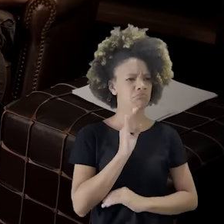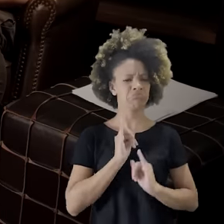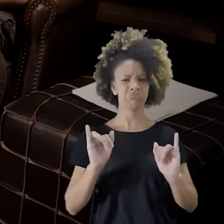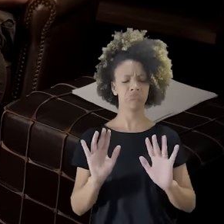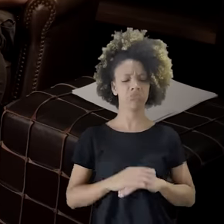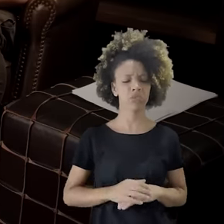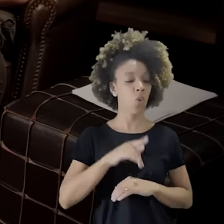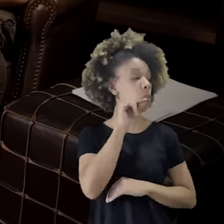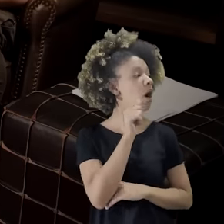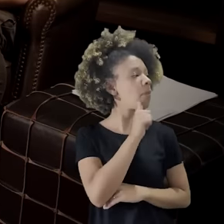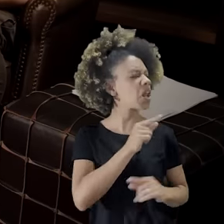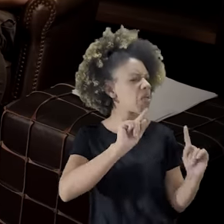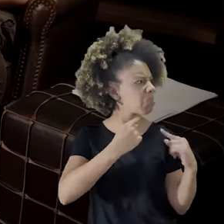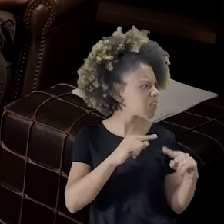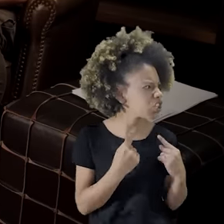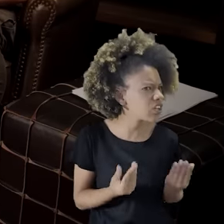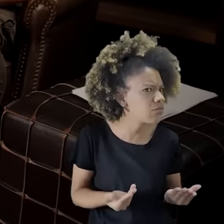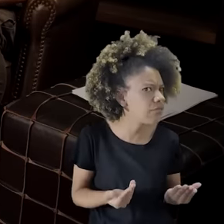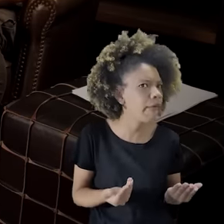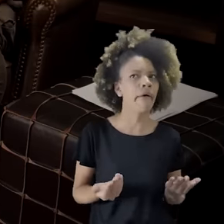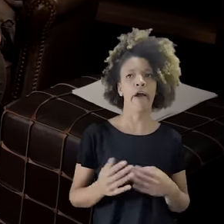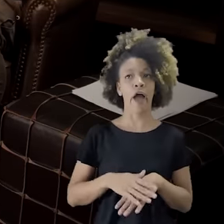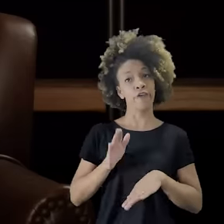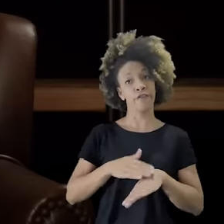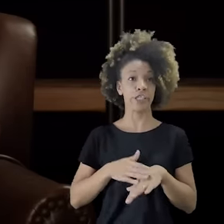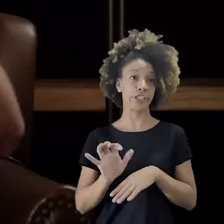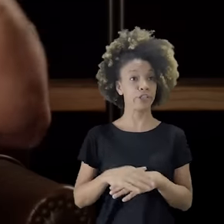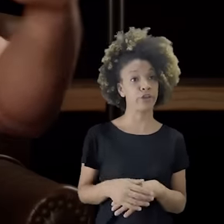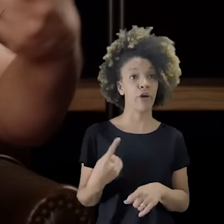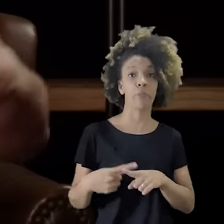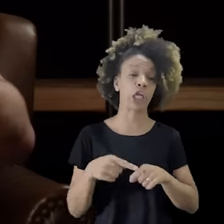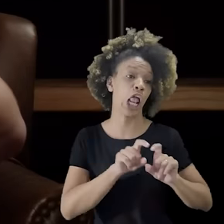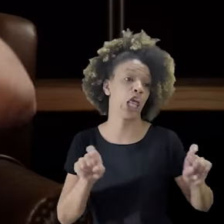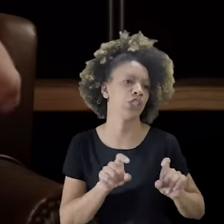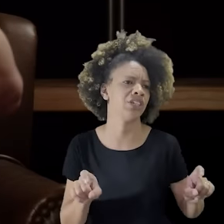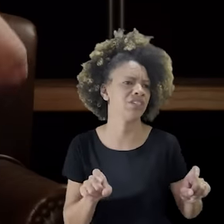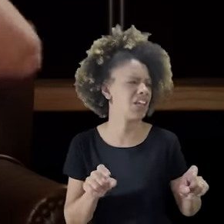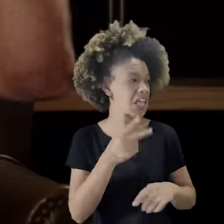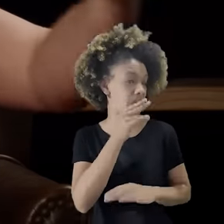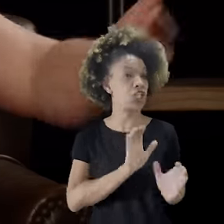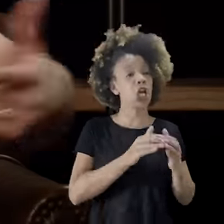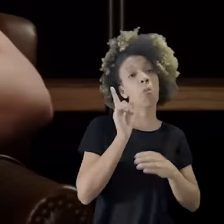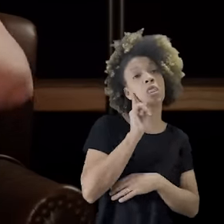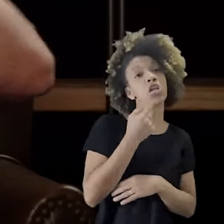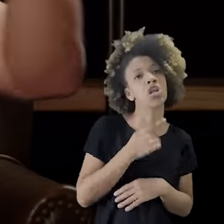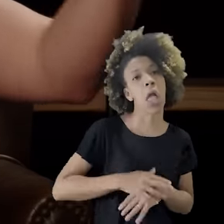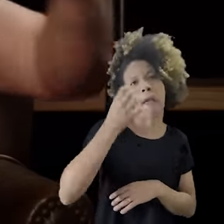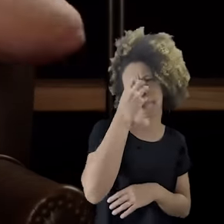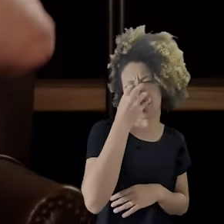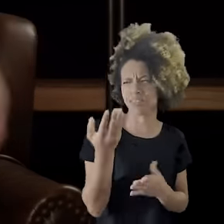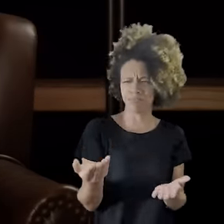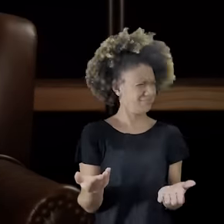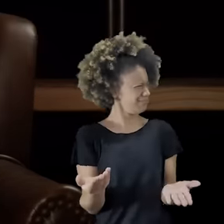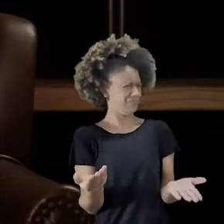não já tava no Twitter uma menina me criticando falando ah fez isso mas por que que não botou a legenda Você acha que a comunidade surda é